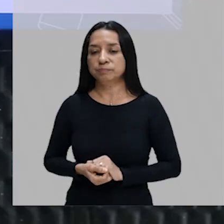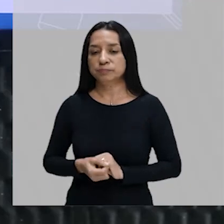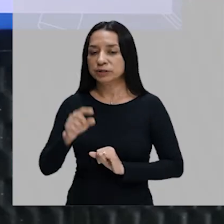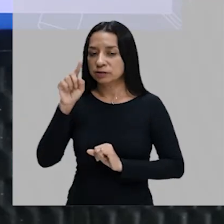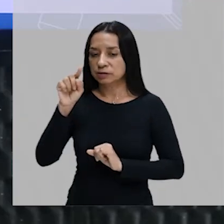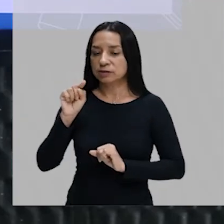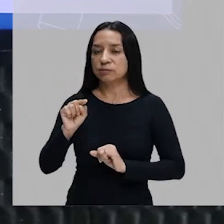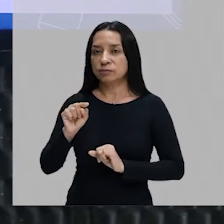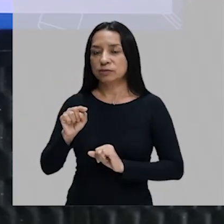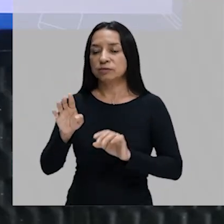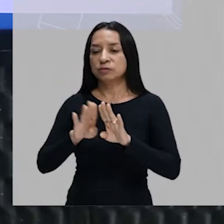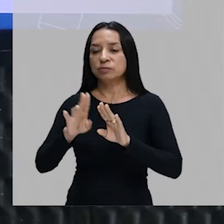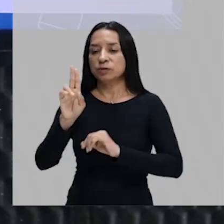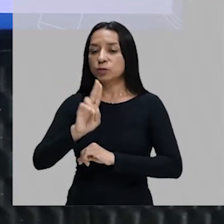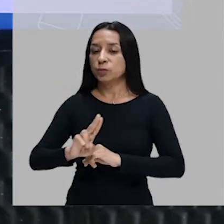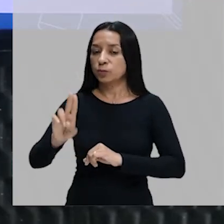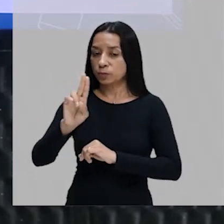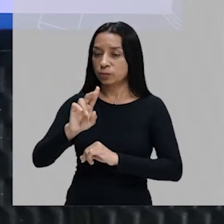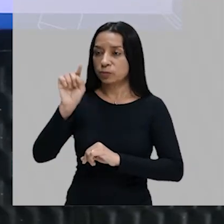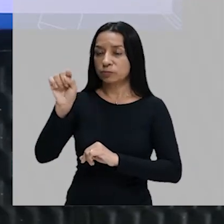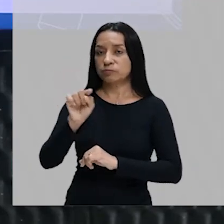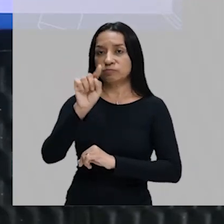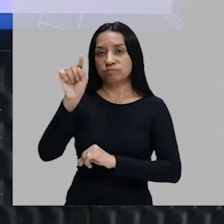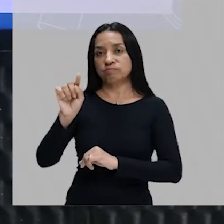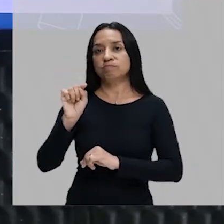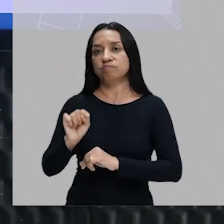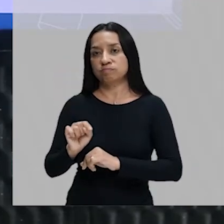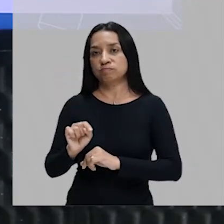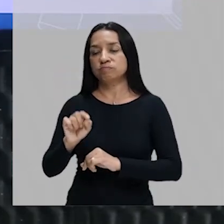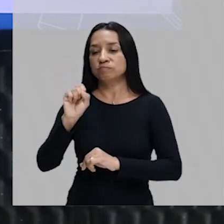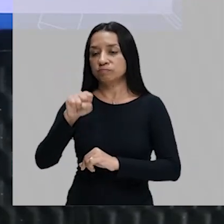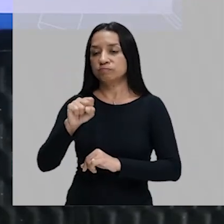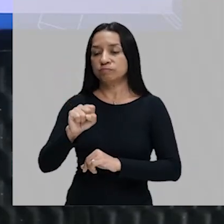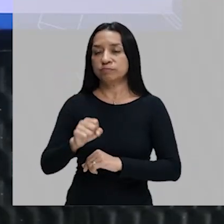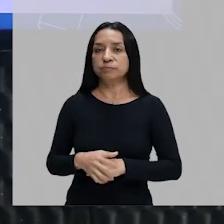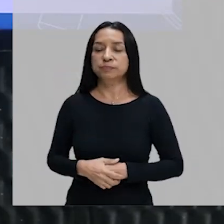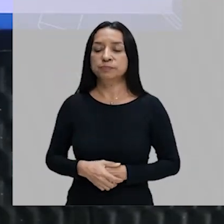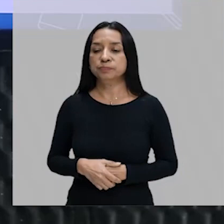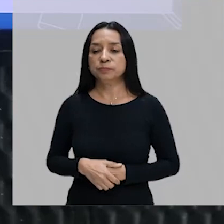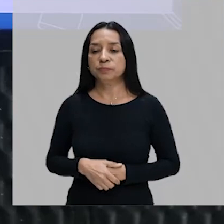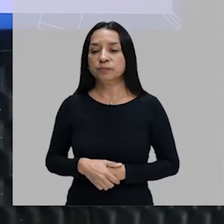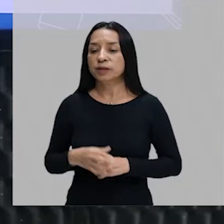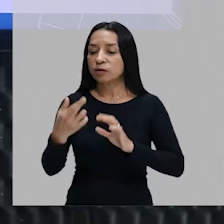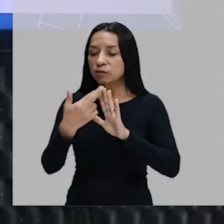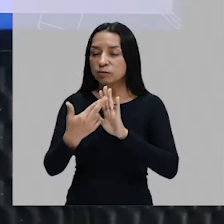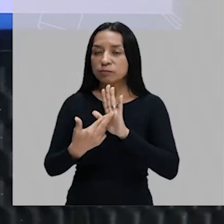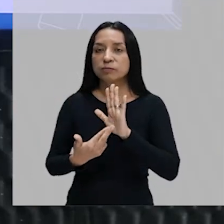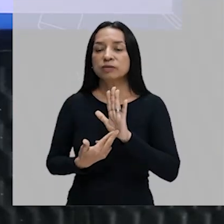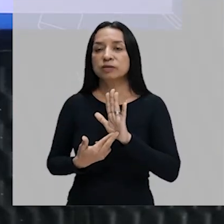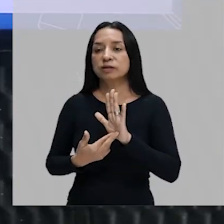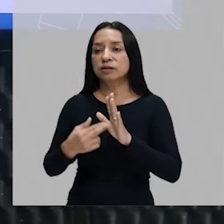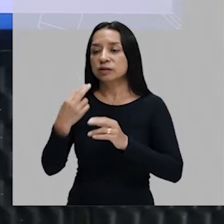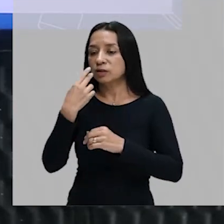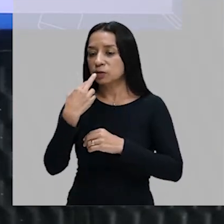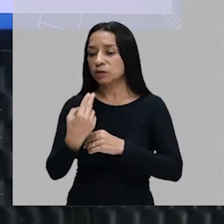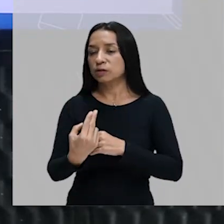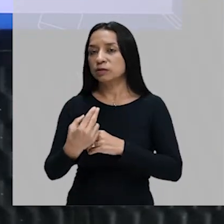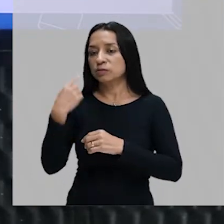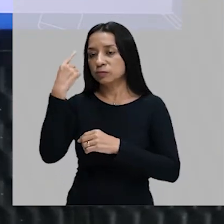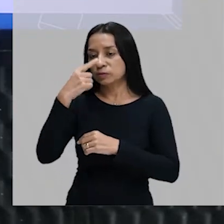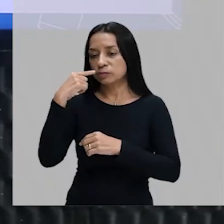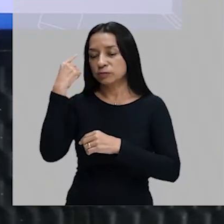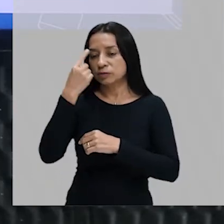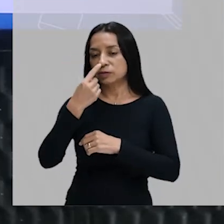exclamativas serve para interrogativa? Sim, serve para interrogativa. Então, é uma regra da língua espanhola eu